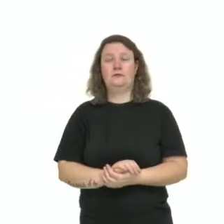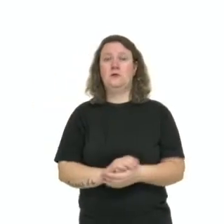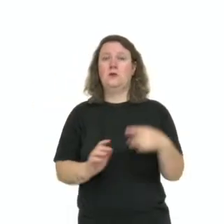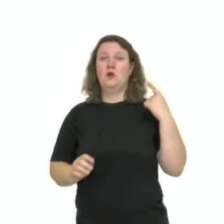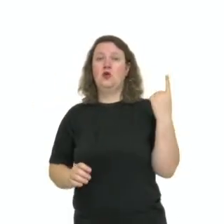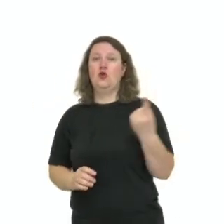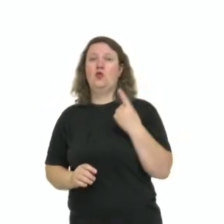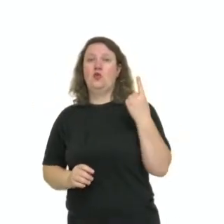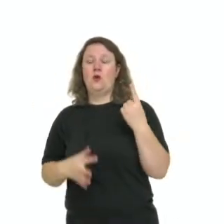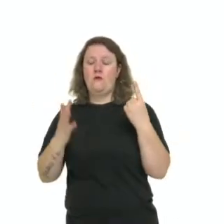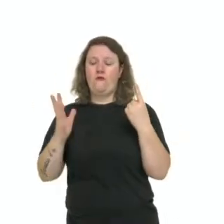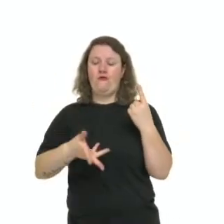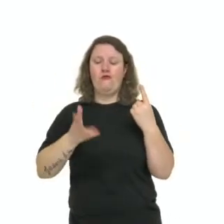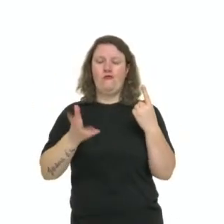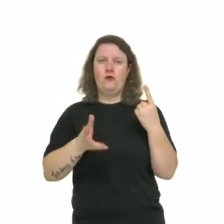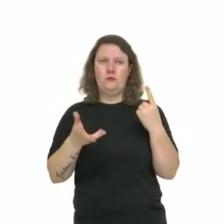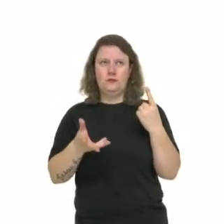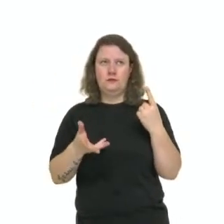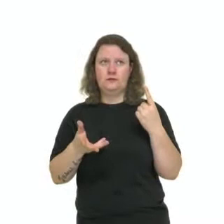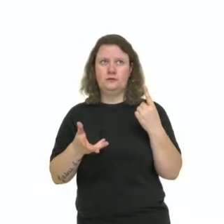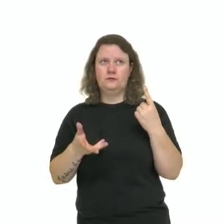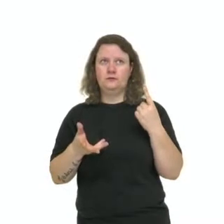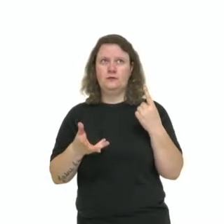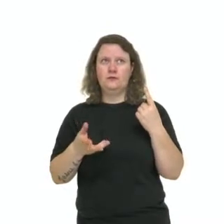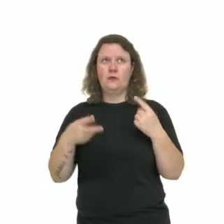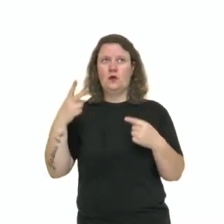velocidade individual,